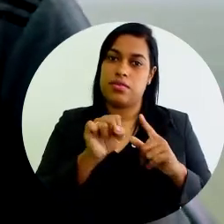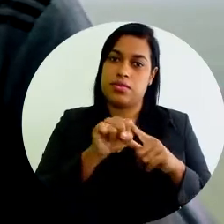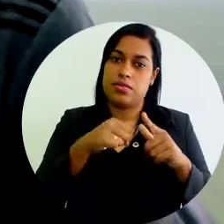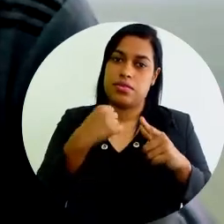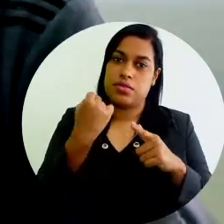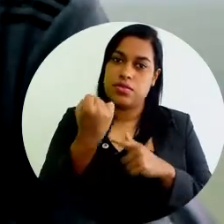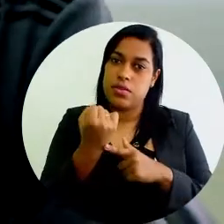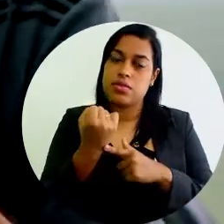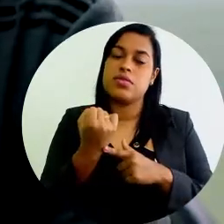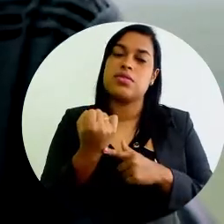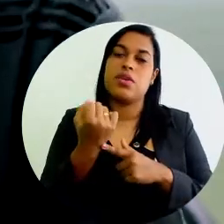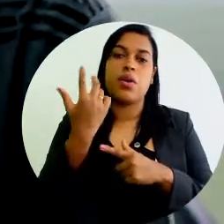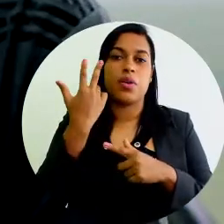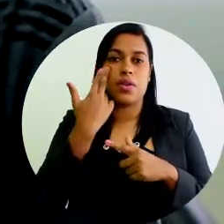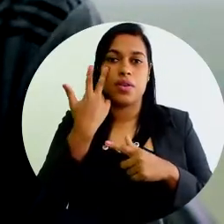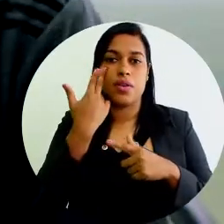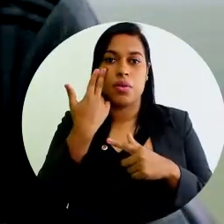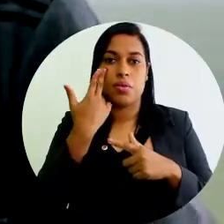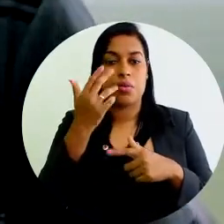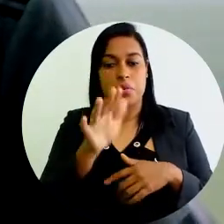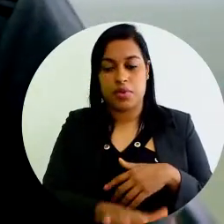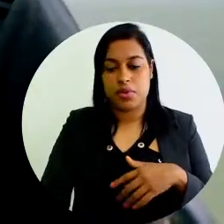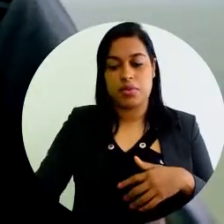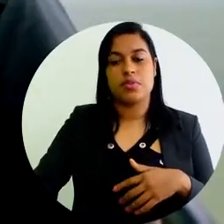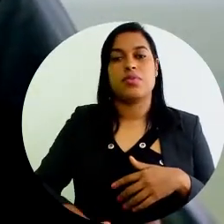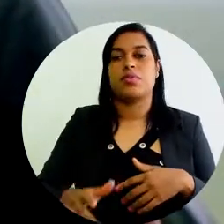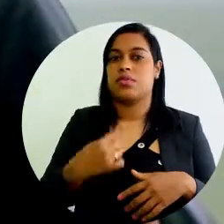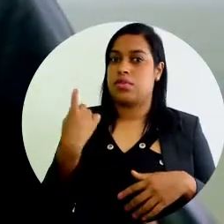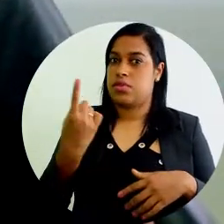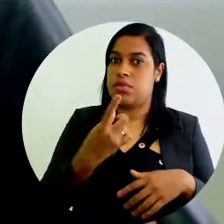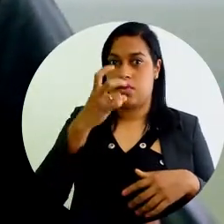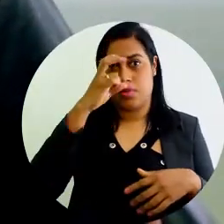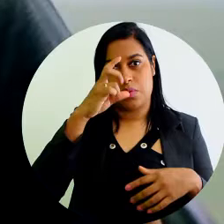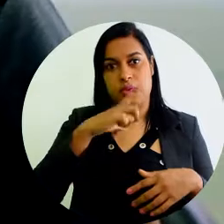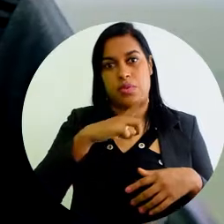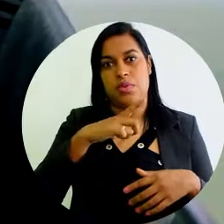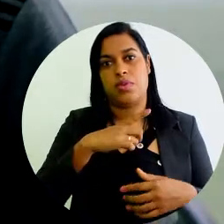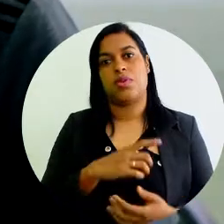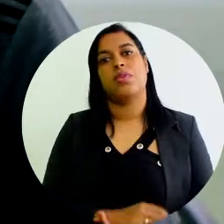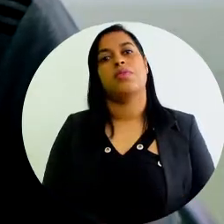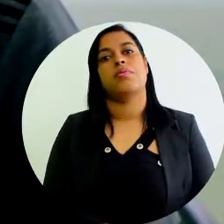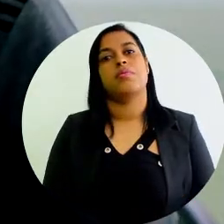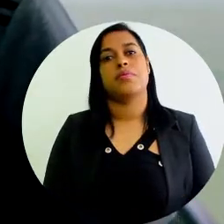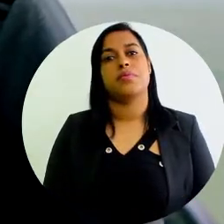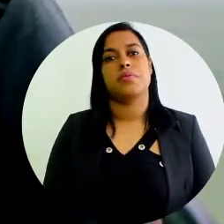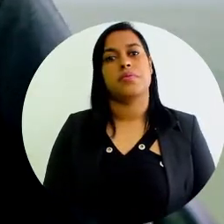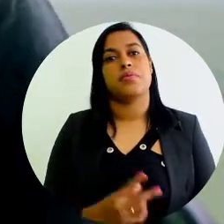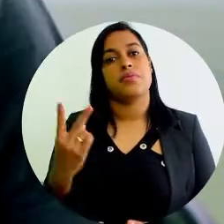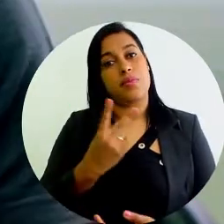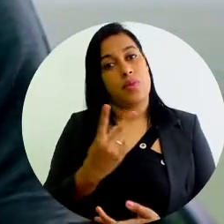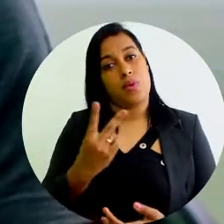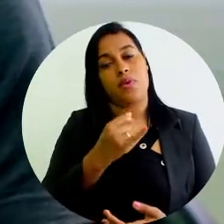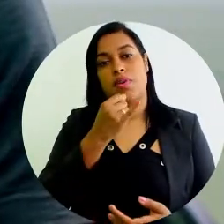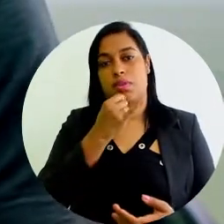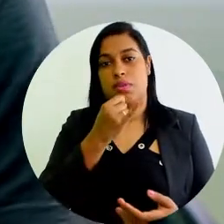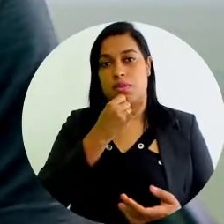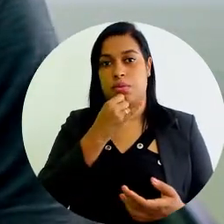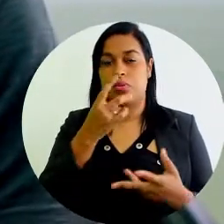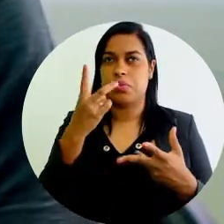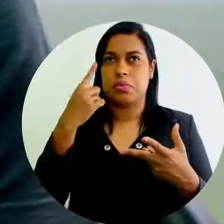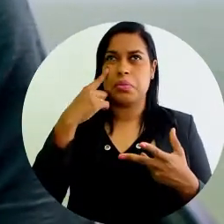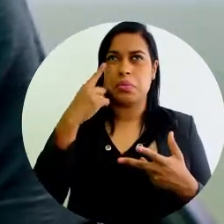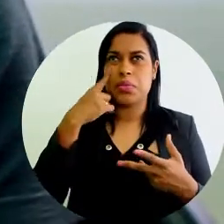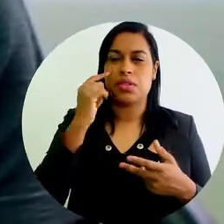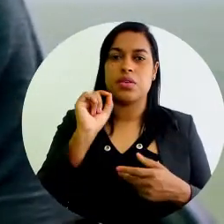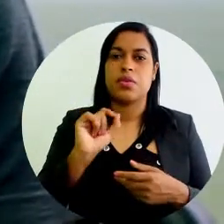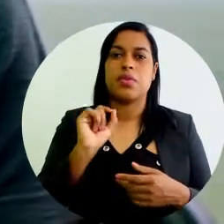familiar, social, que normalmente as crianças da nossa cultura têm. Mas os dois